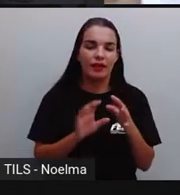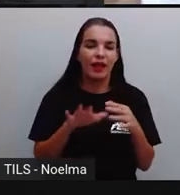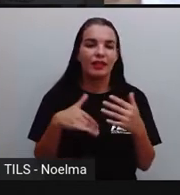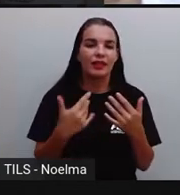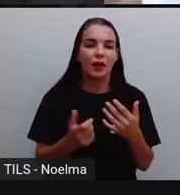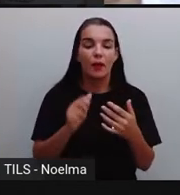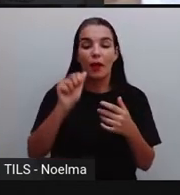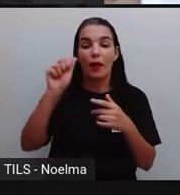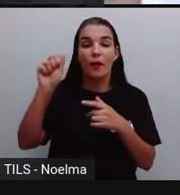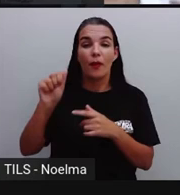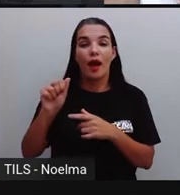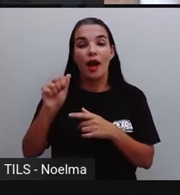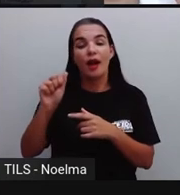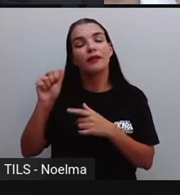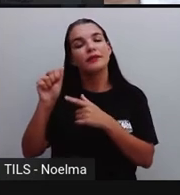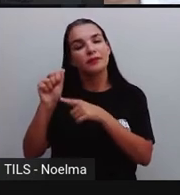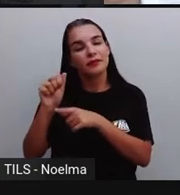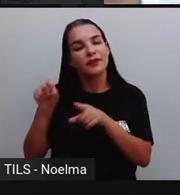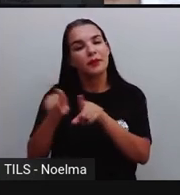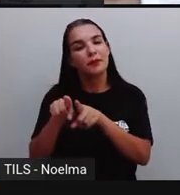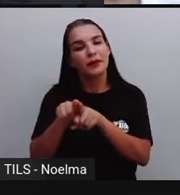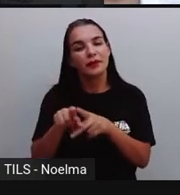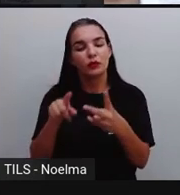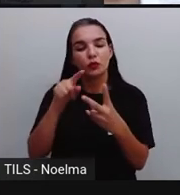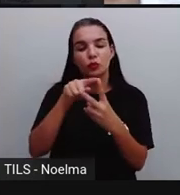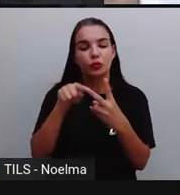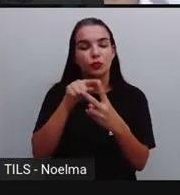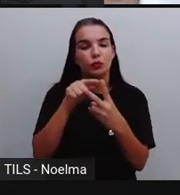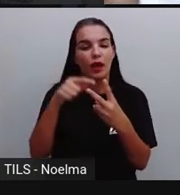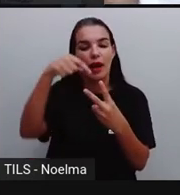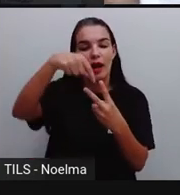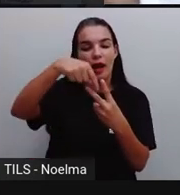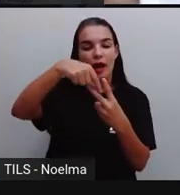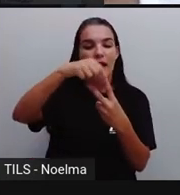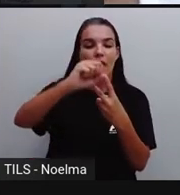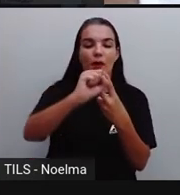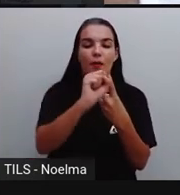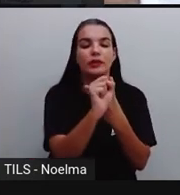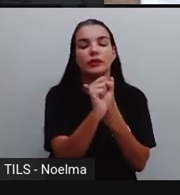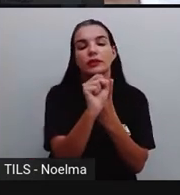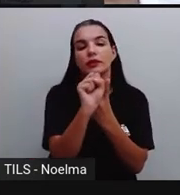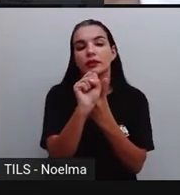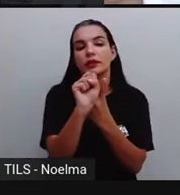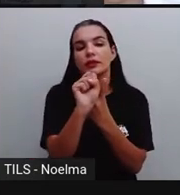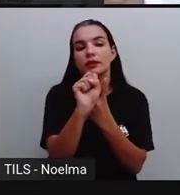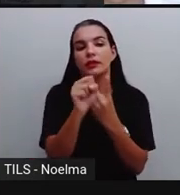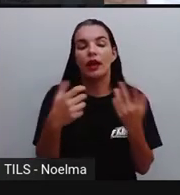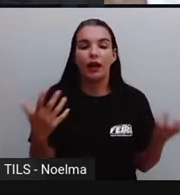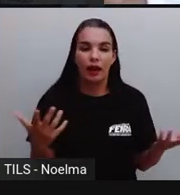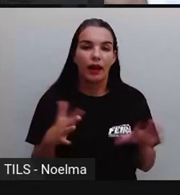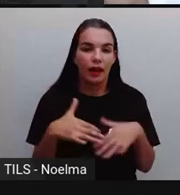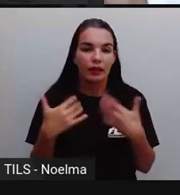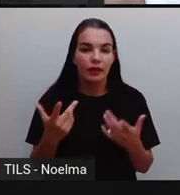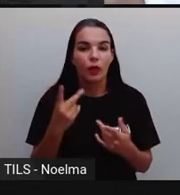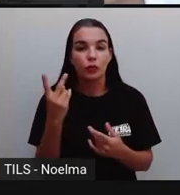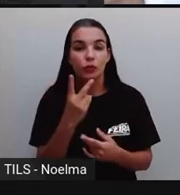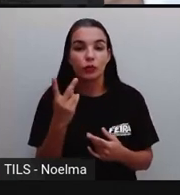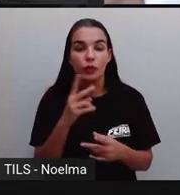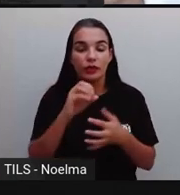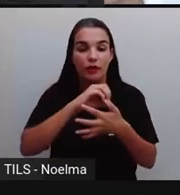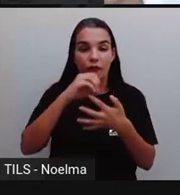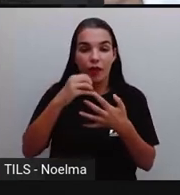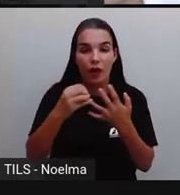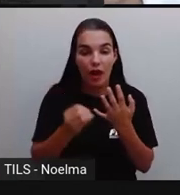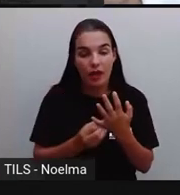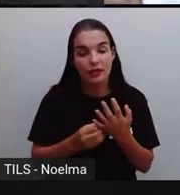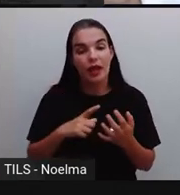si? Outra letra A que também é vogal. Então, ele está aqui entre duas vogais.